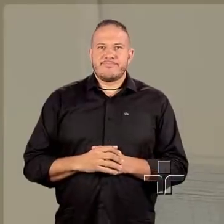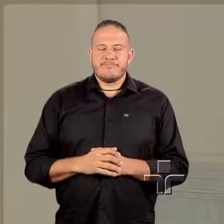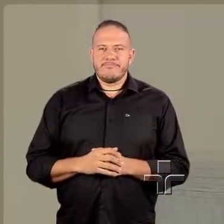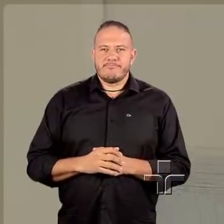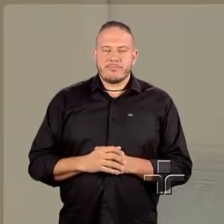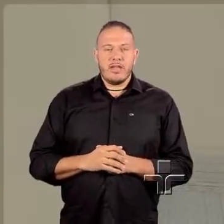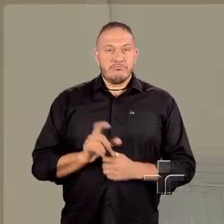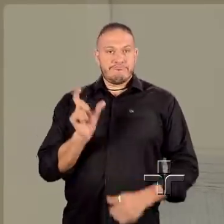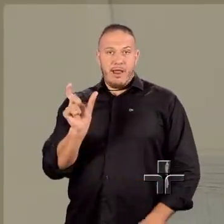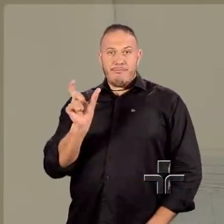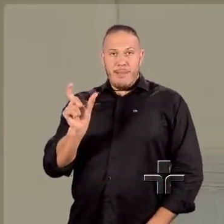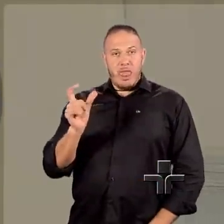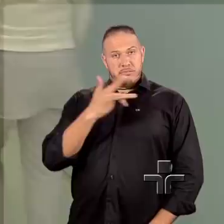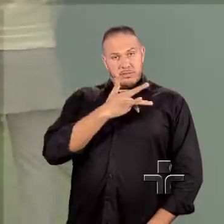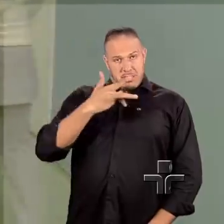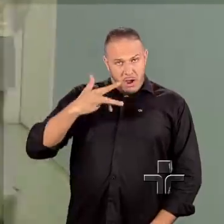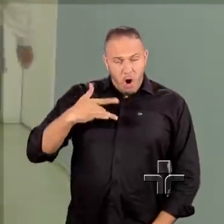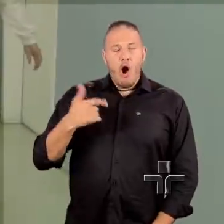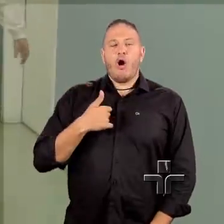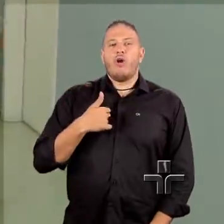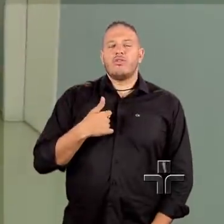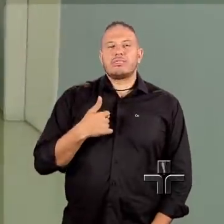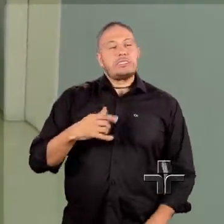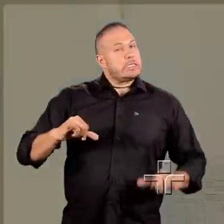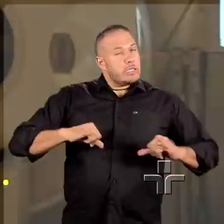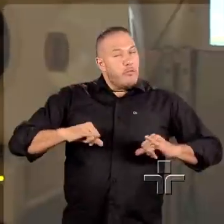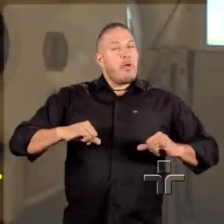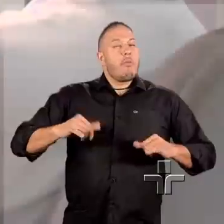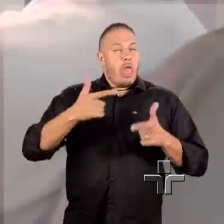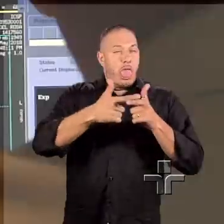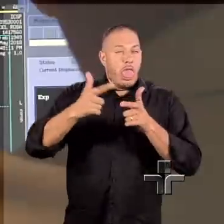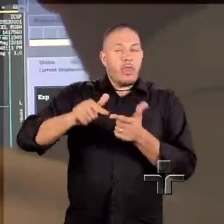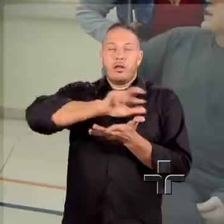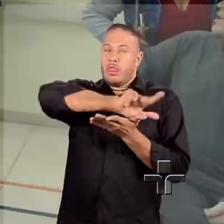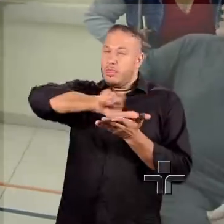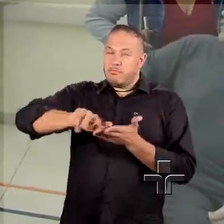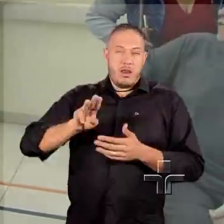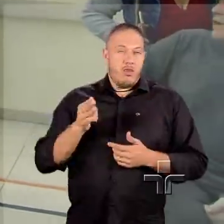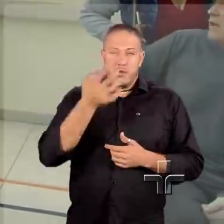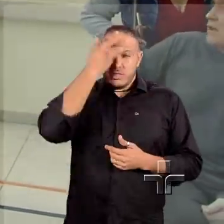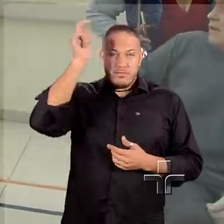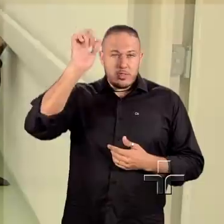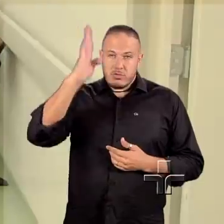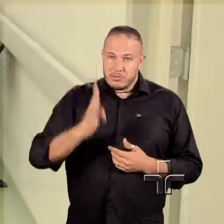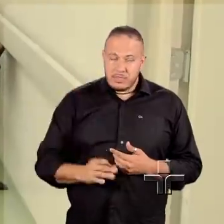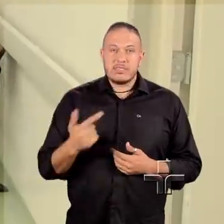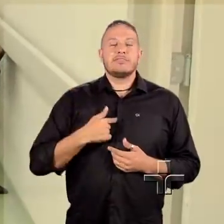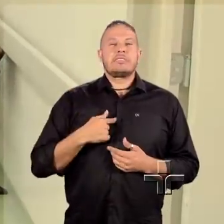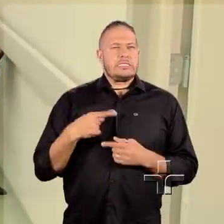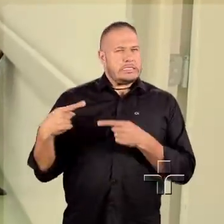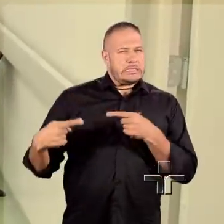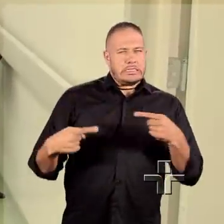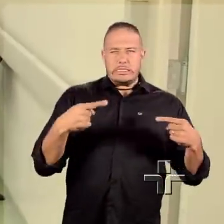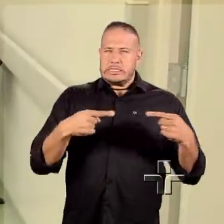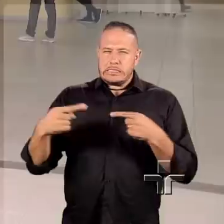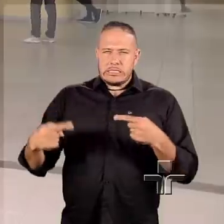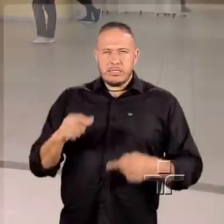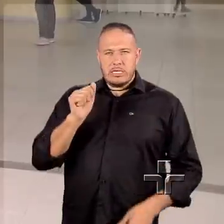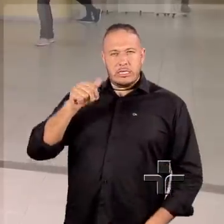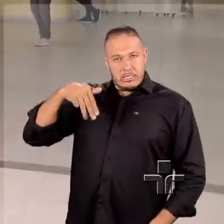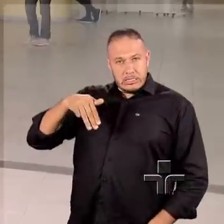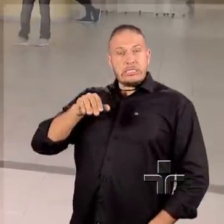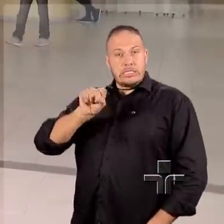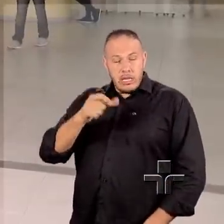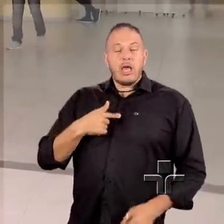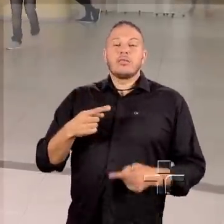Planos de saúde deram dor de cabeça para milhões de brasileiros e travaram queda de braço com a ANS.